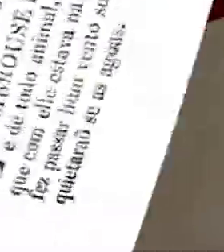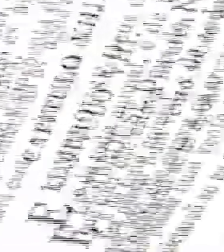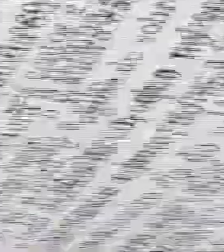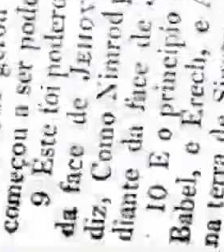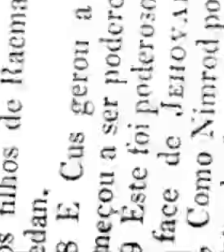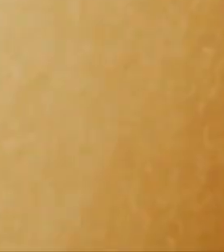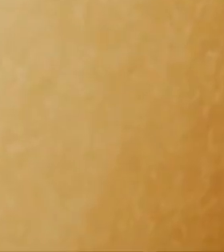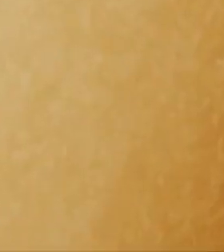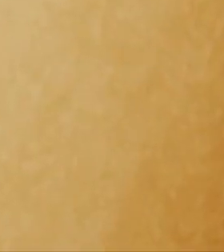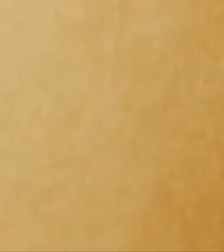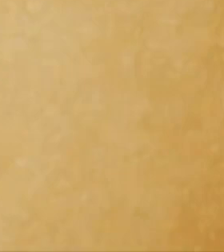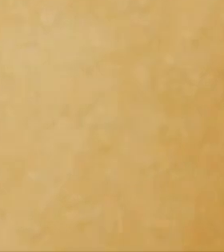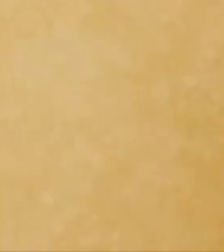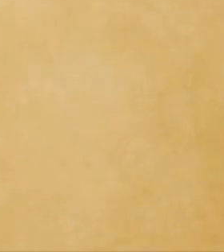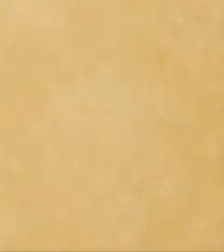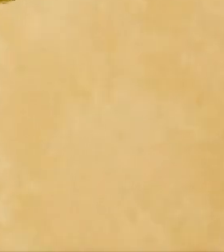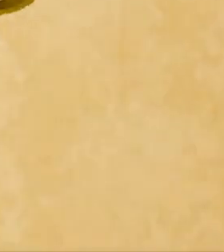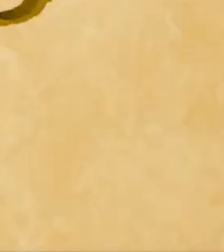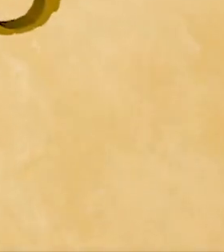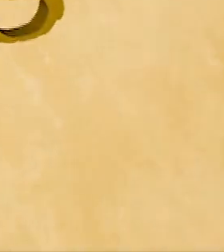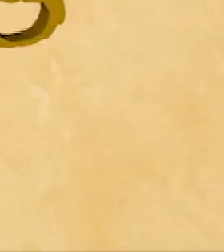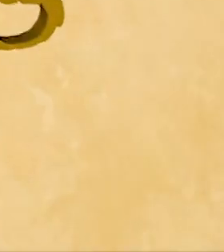TV Web Manaim apresenta